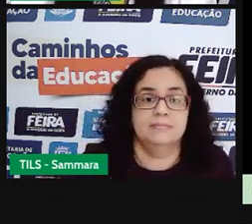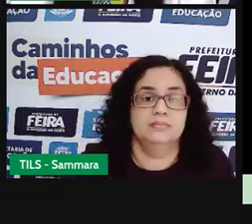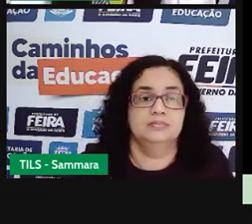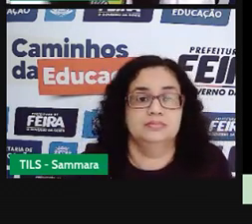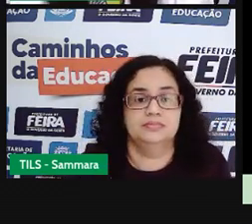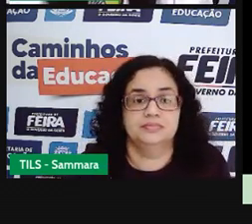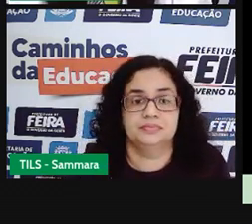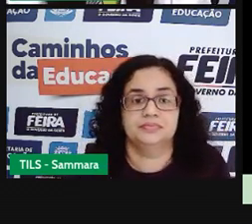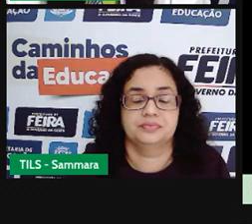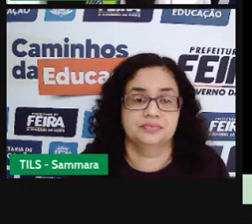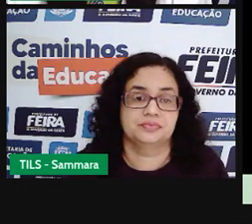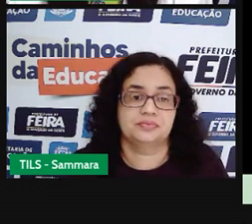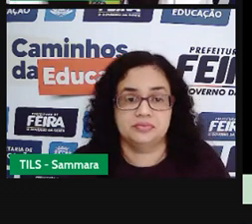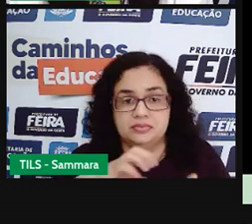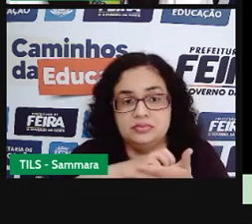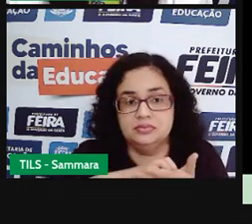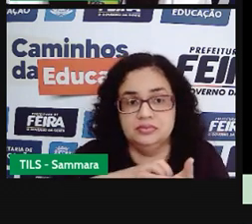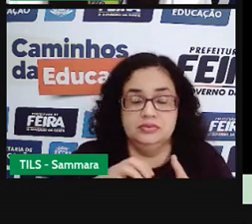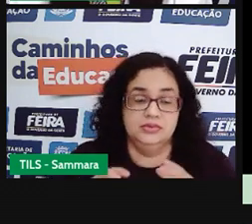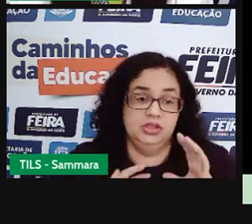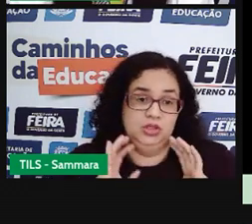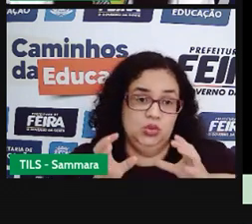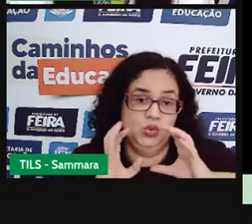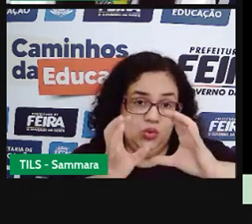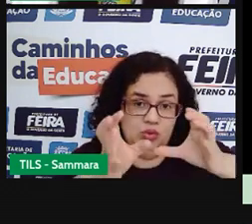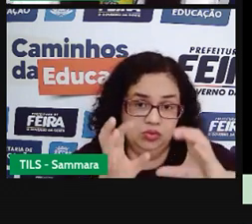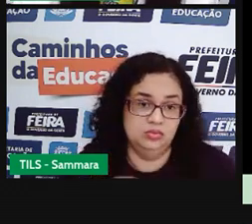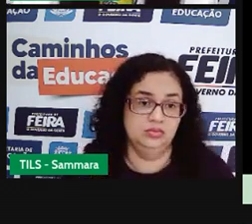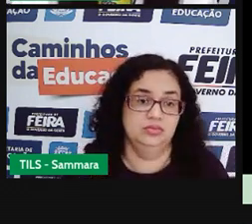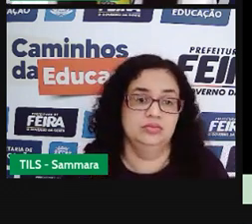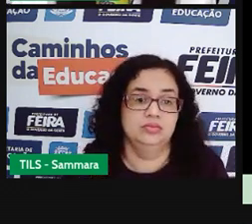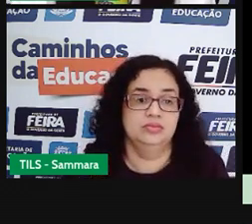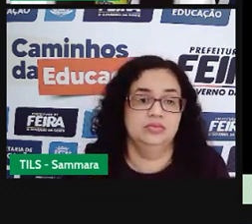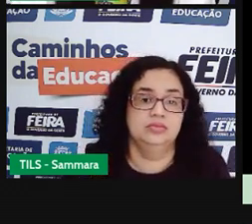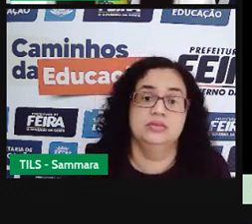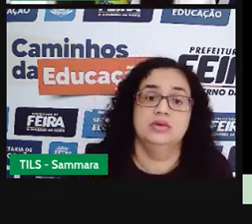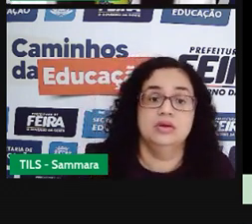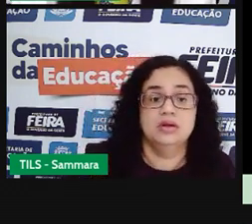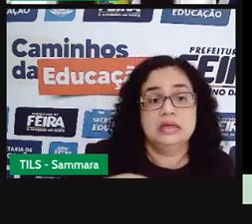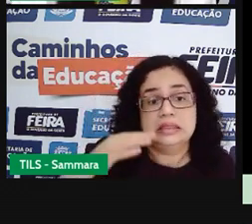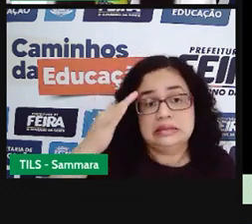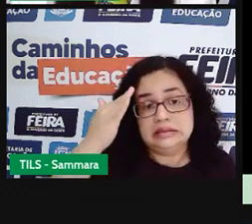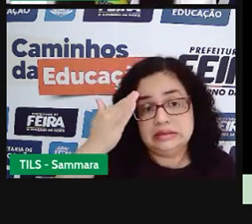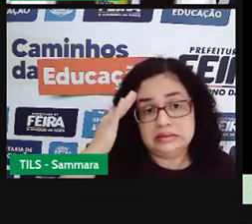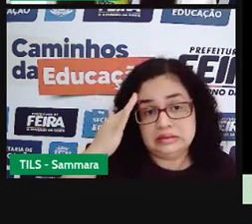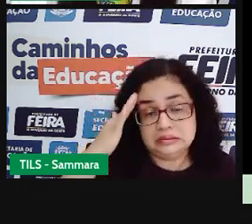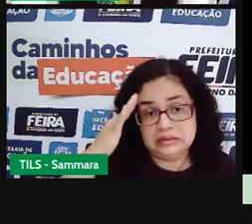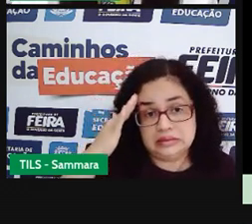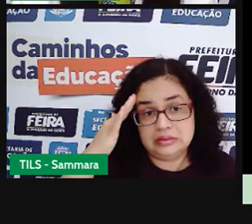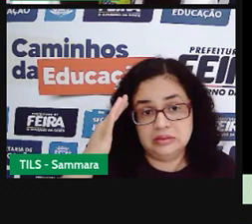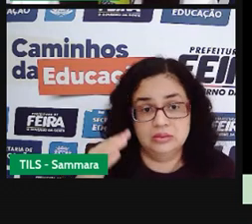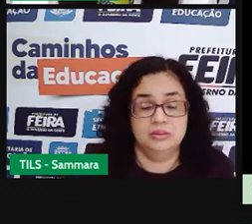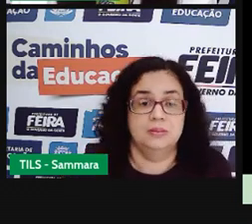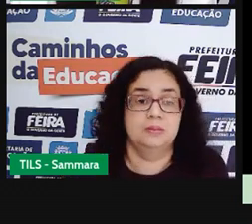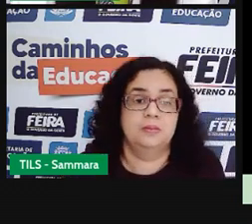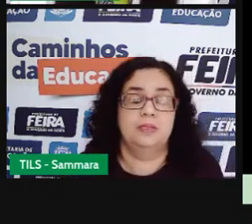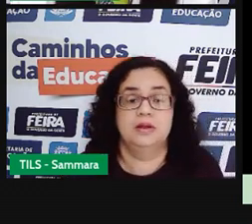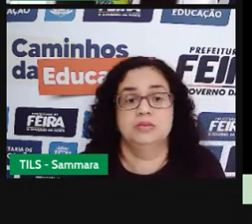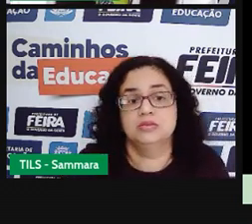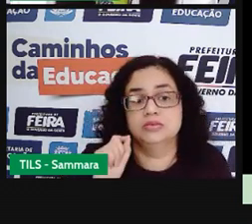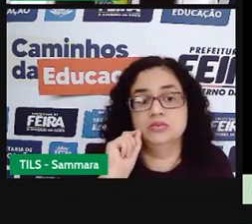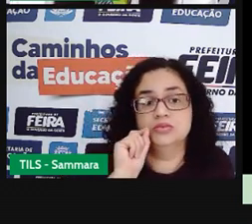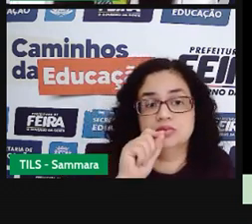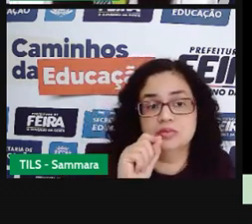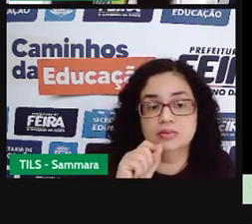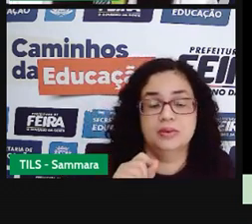figuras do solo e dos que rolam a gente já não pode entender mais nessa visão esse nessa definição